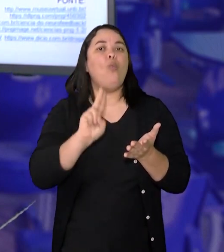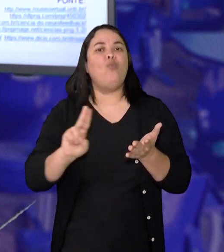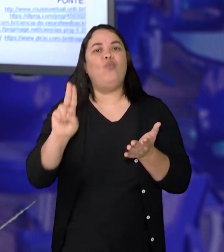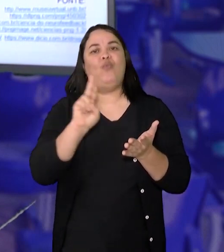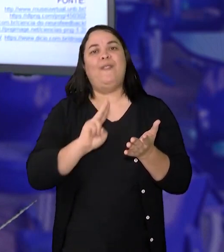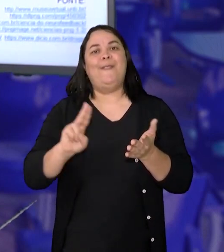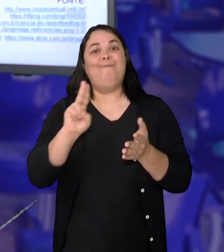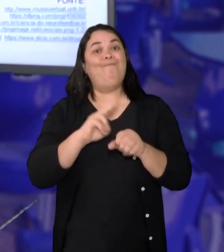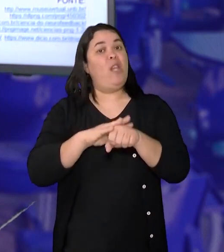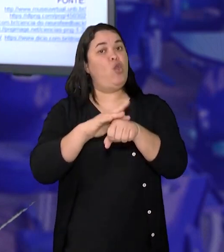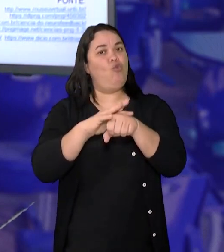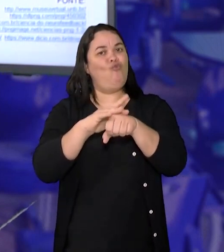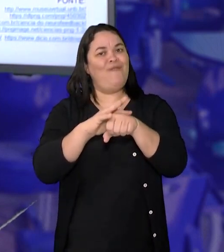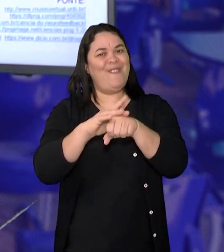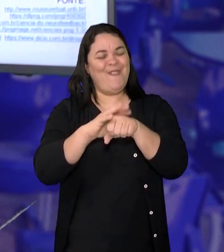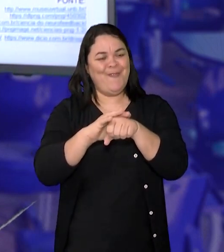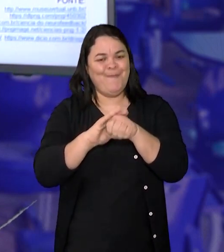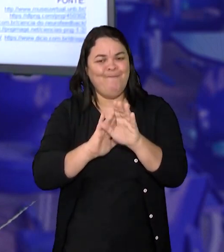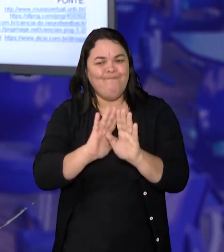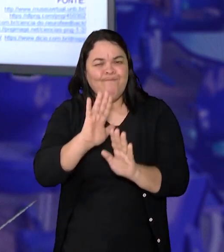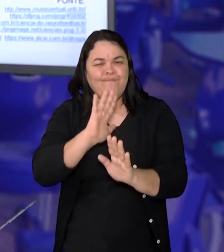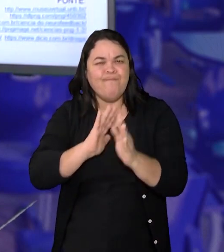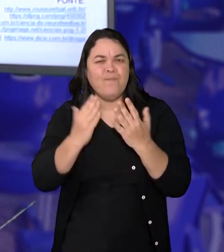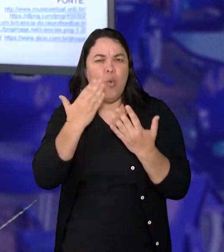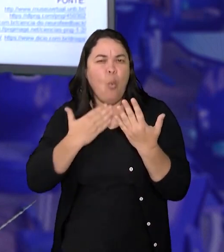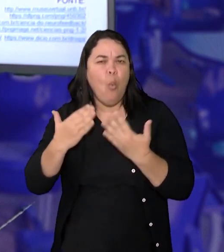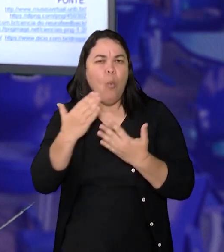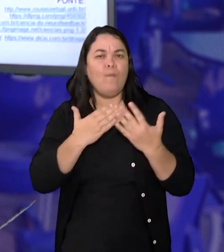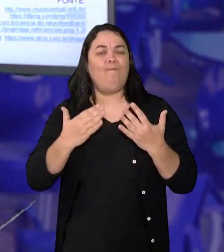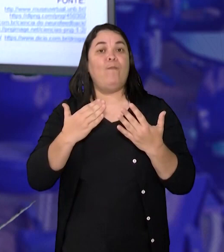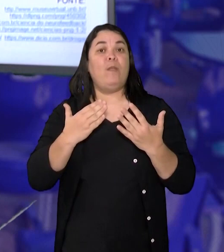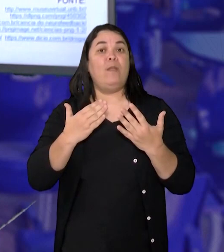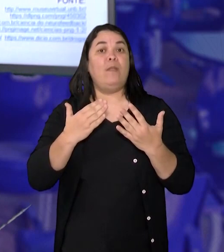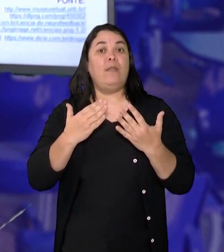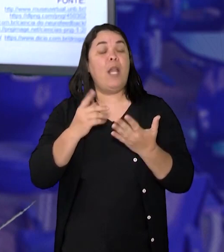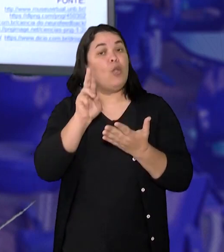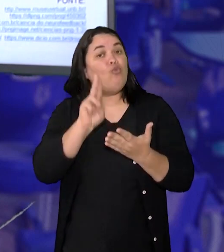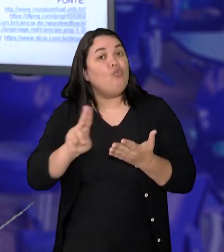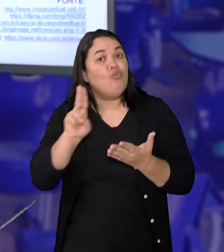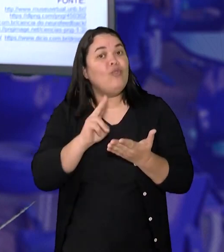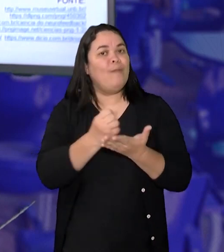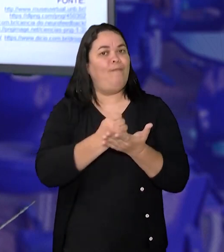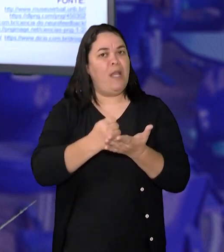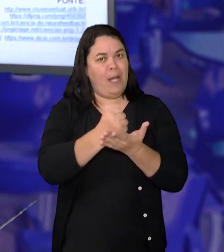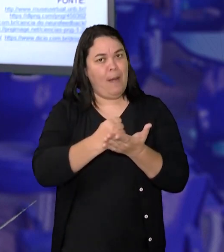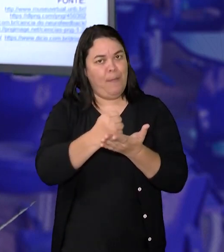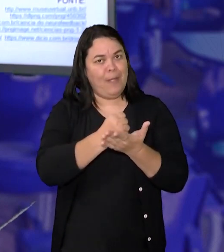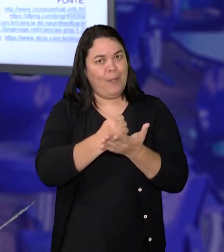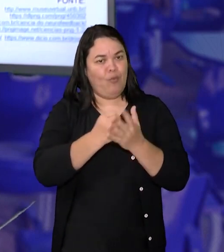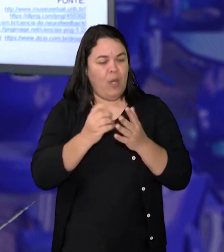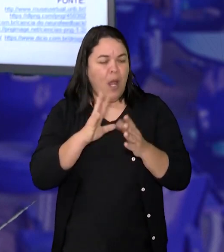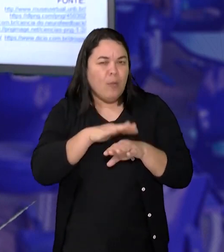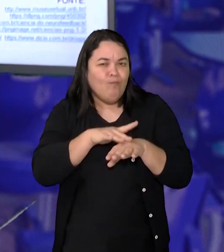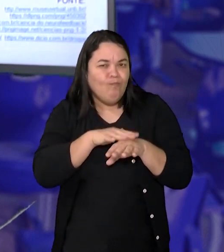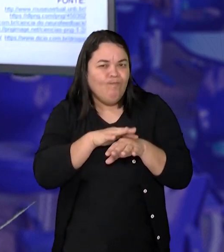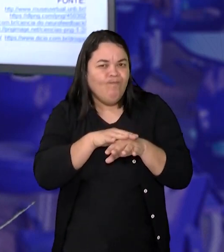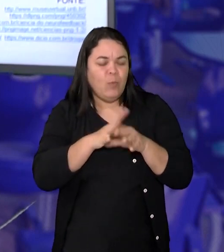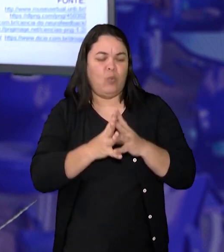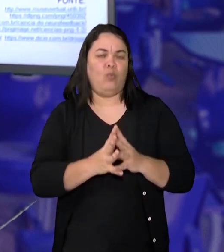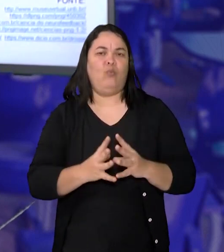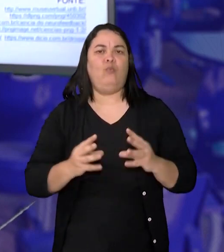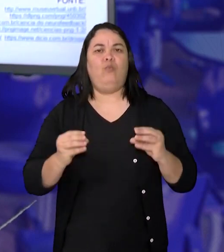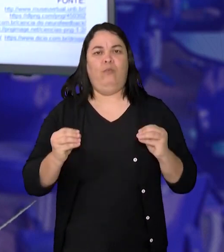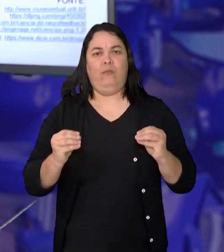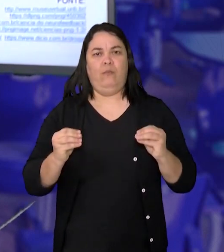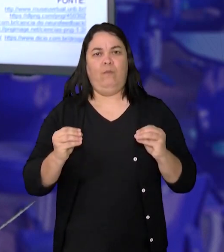utilizado para tratar doenças. Toda vez que a gente está tratando uma doença, a gente está utilizando um medicamento, tá? Quando a gente fala